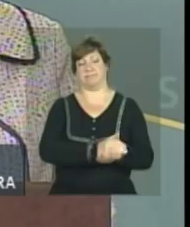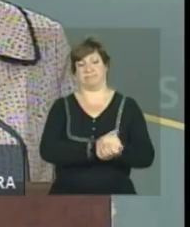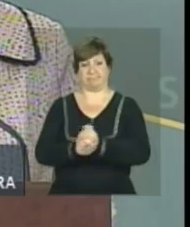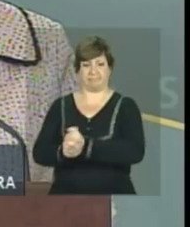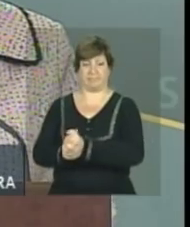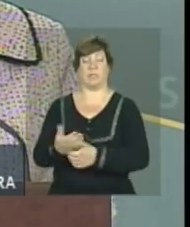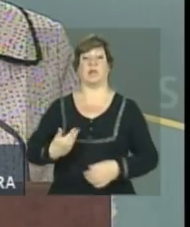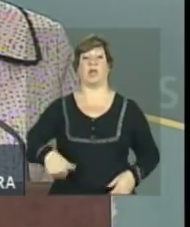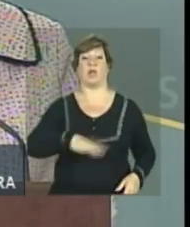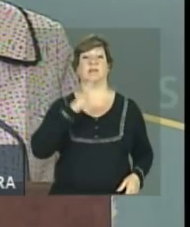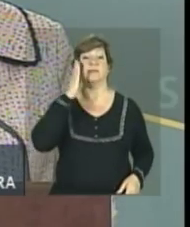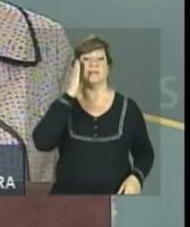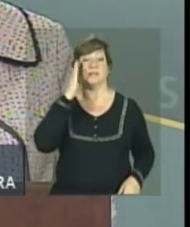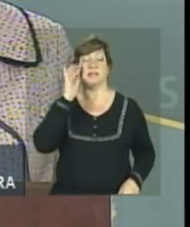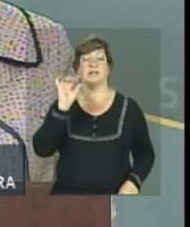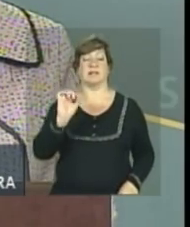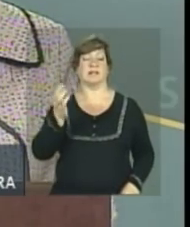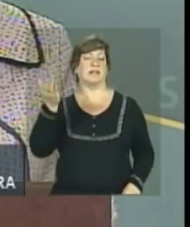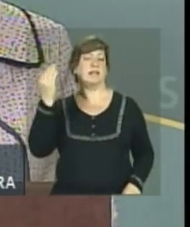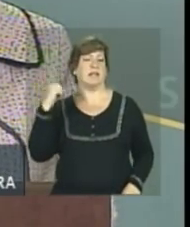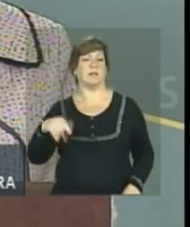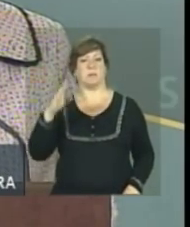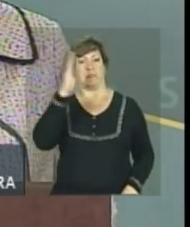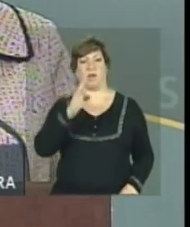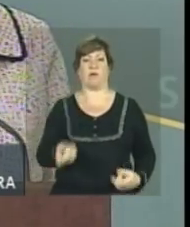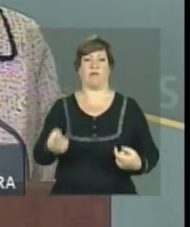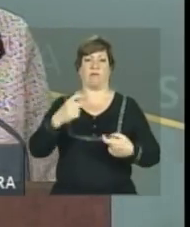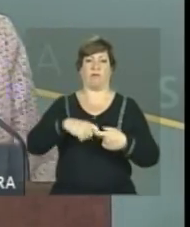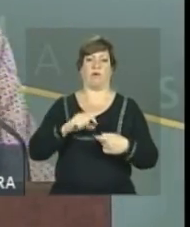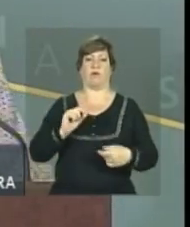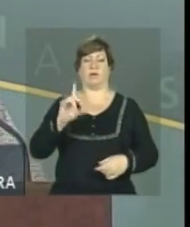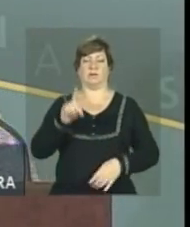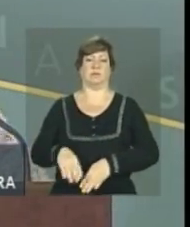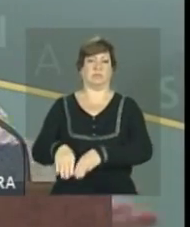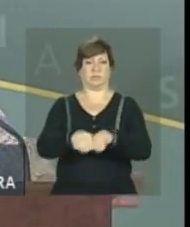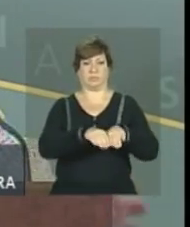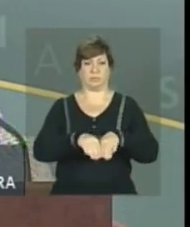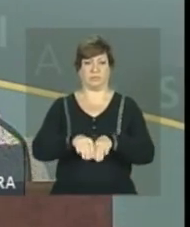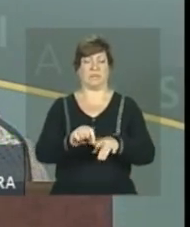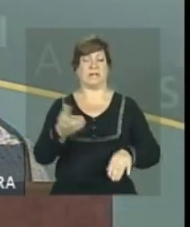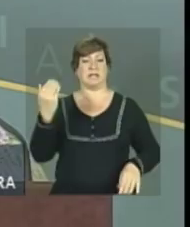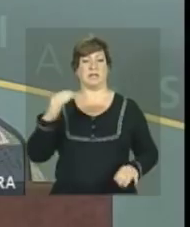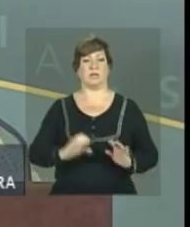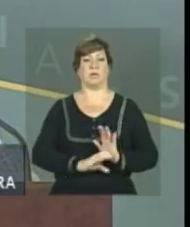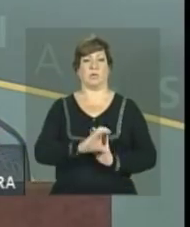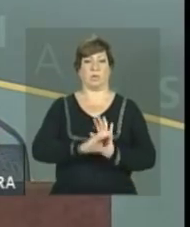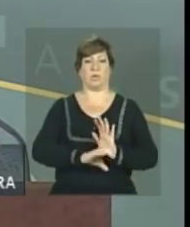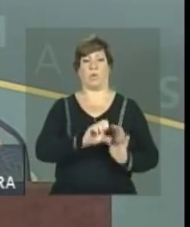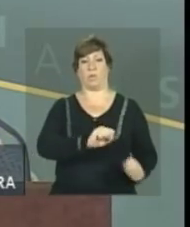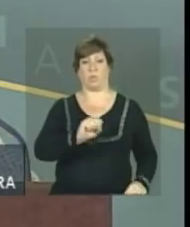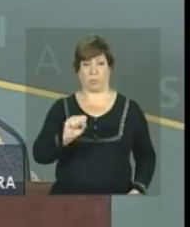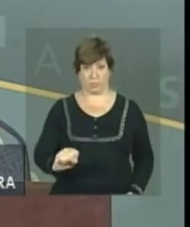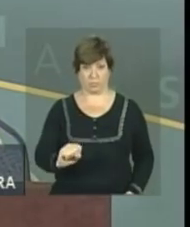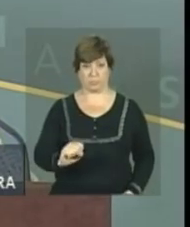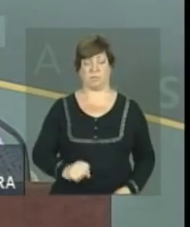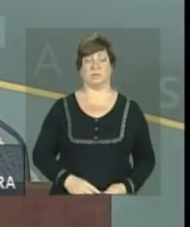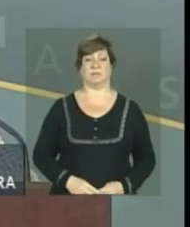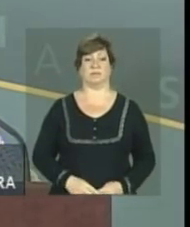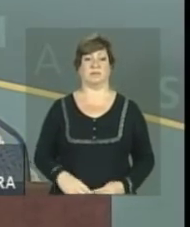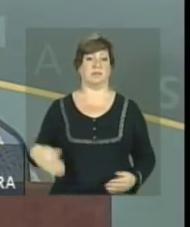que desde a redemocratização do Brasil, especialmente desde a Constituinte de